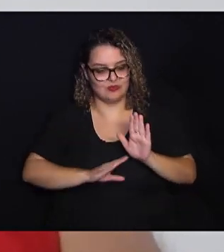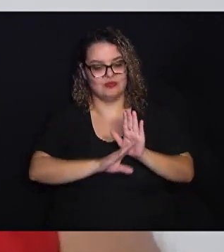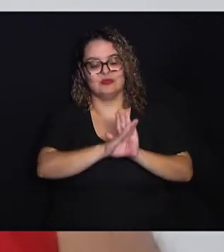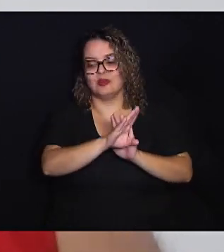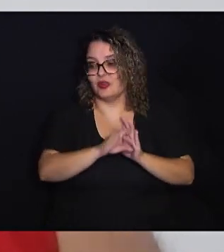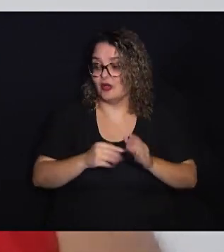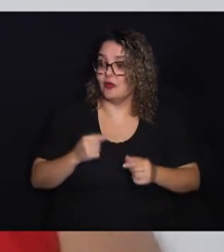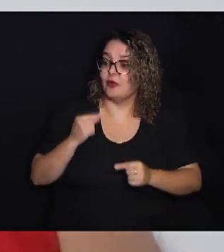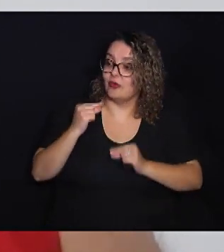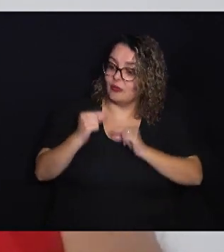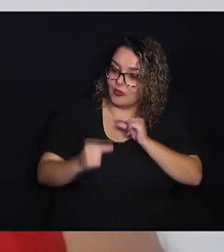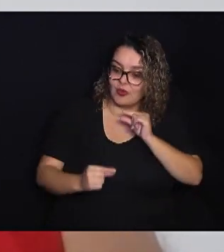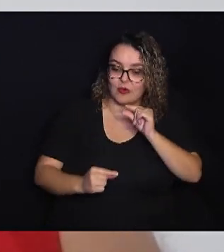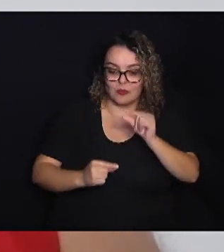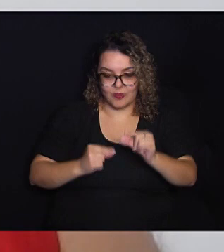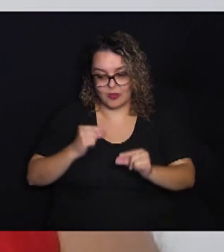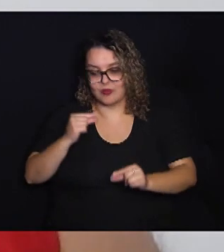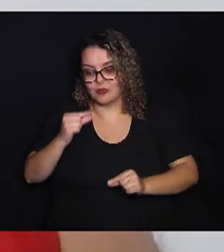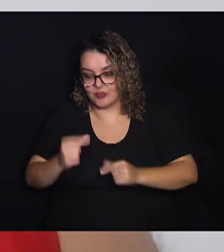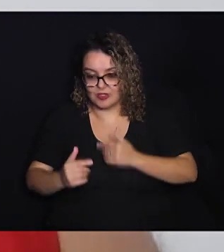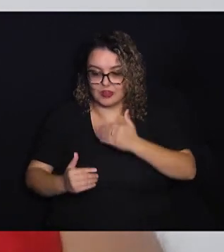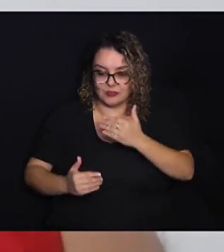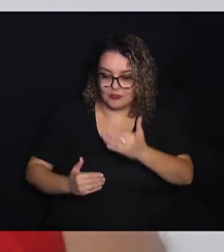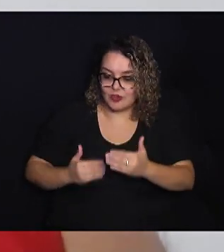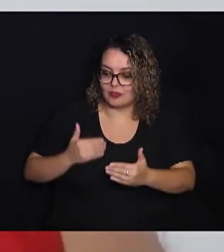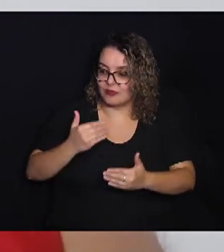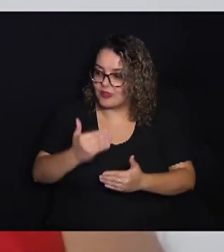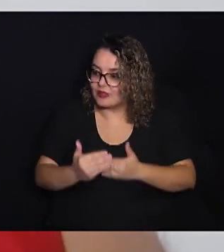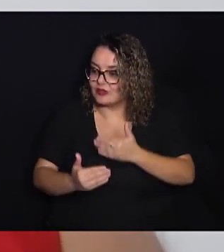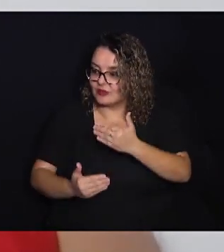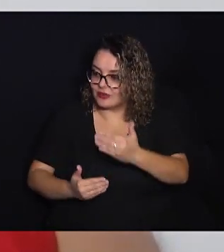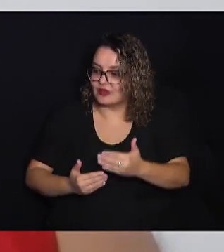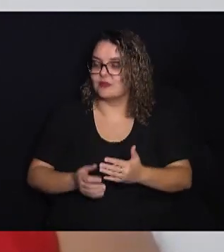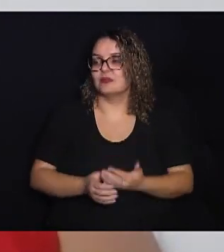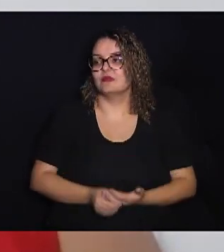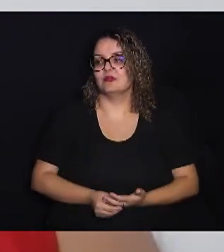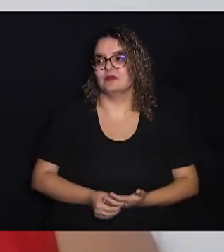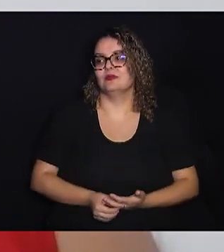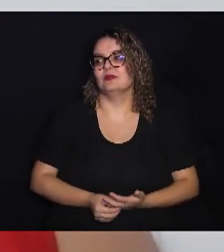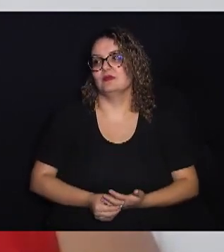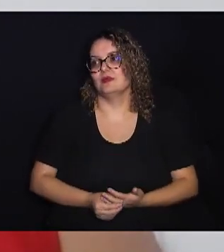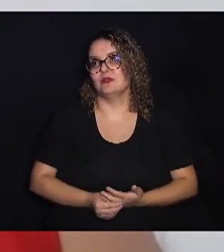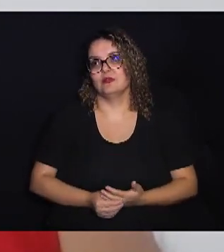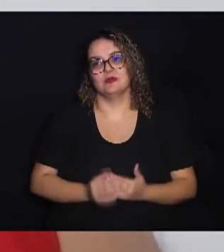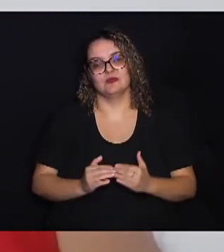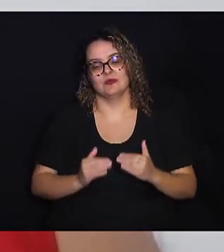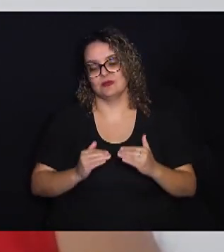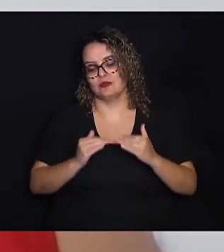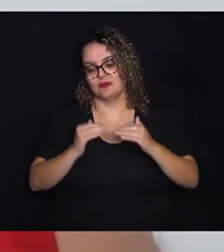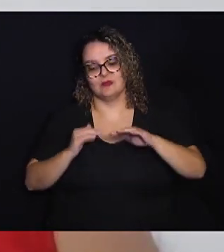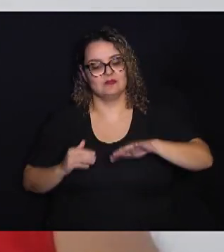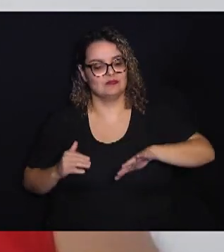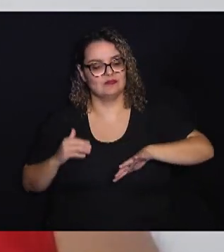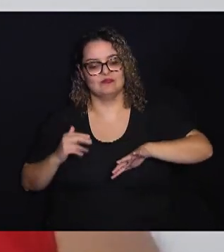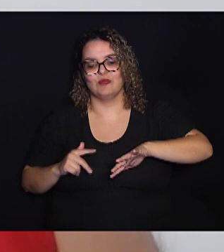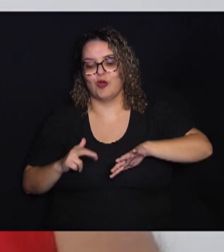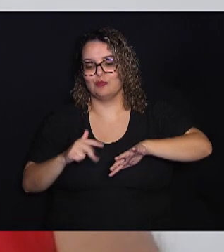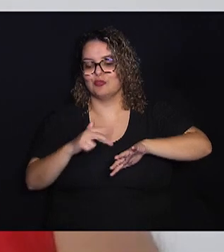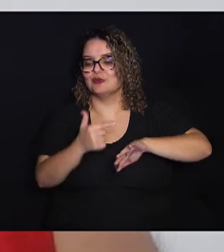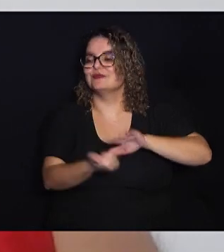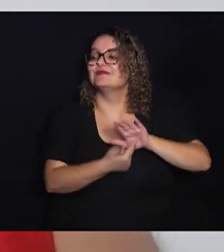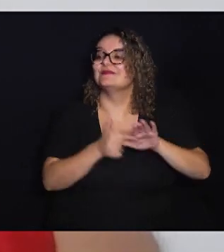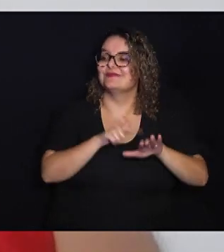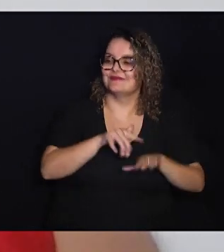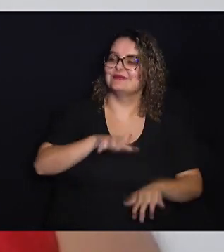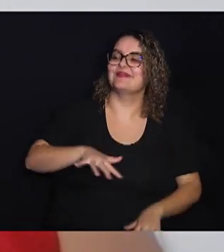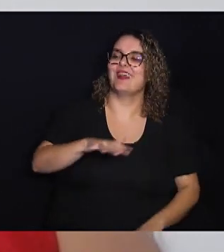passo a passo galgando os mais altos degraus no meio